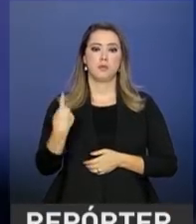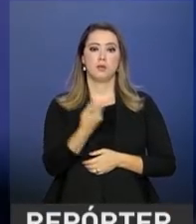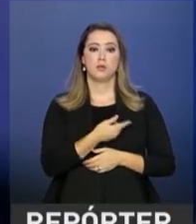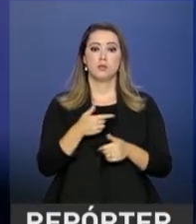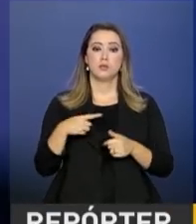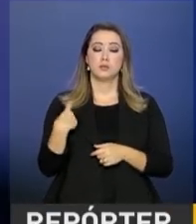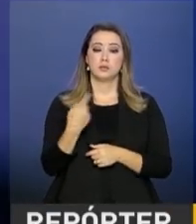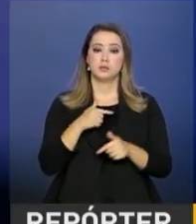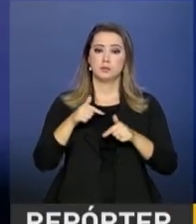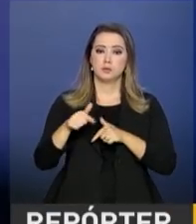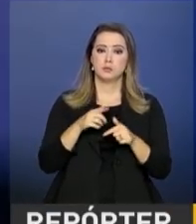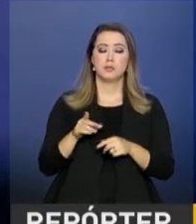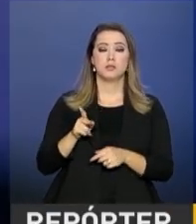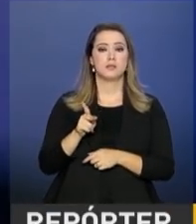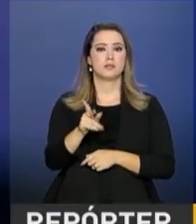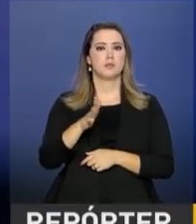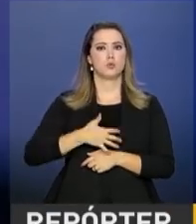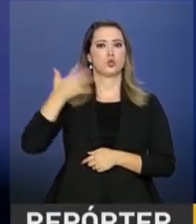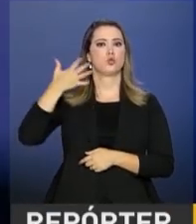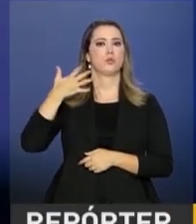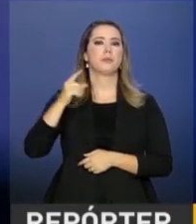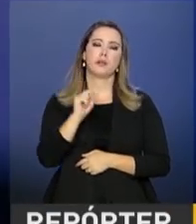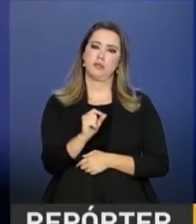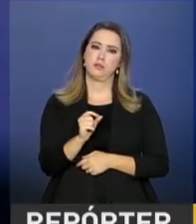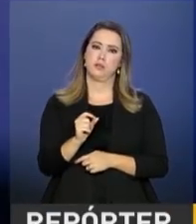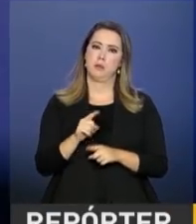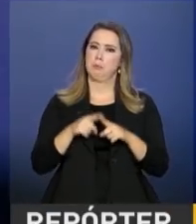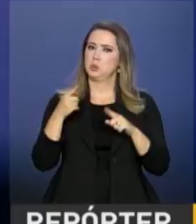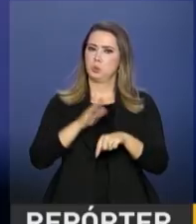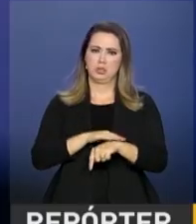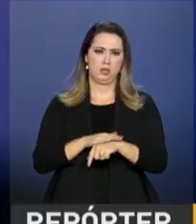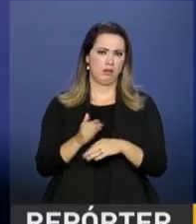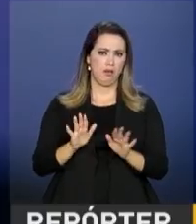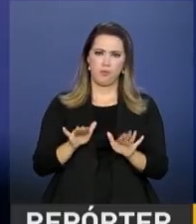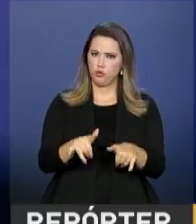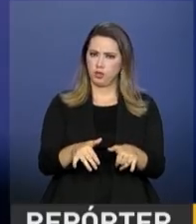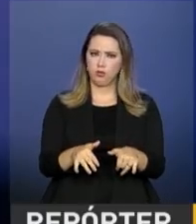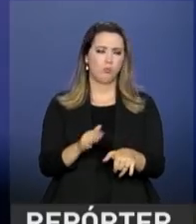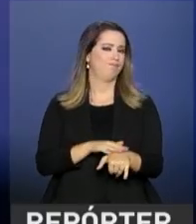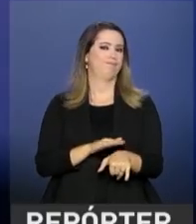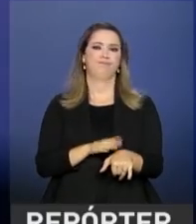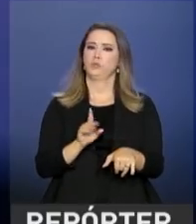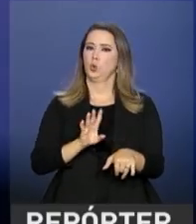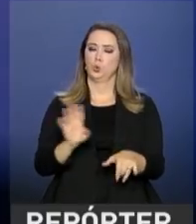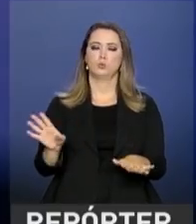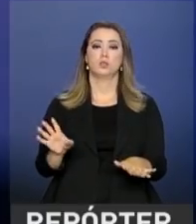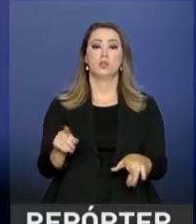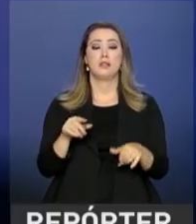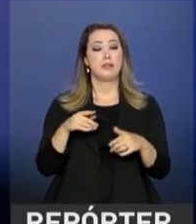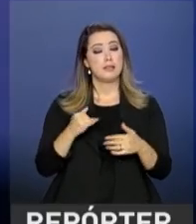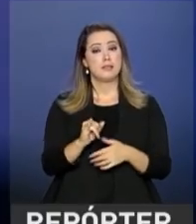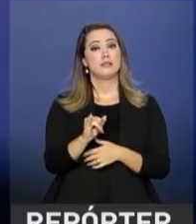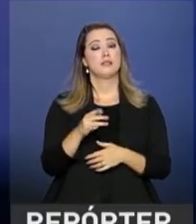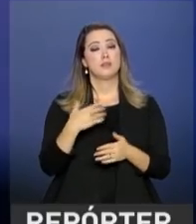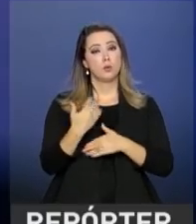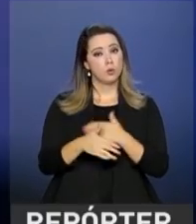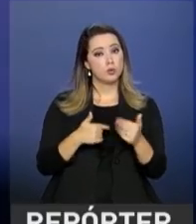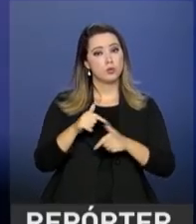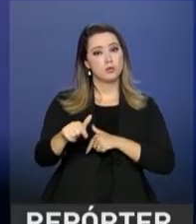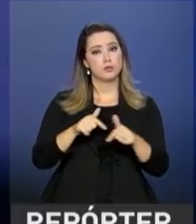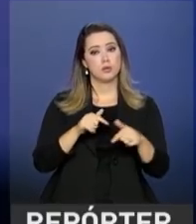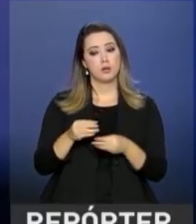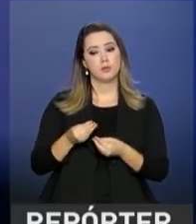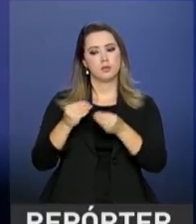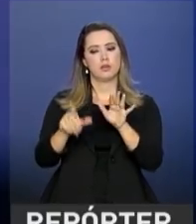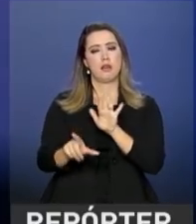agir sempre de surpresa inopinadamente mas que não há prazo para término ou seja enquanto durar essa operação